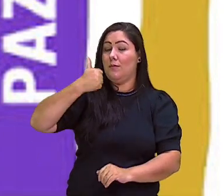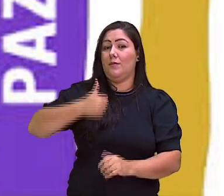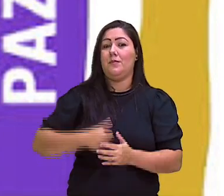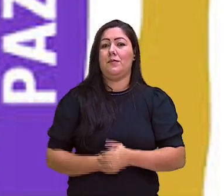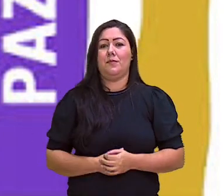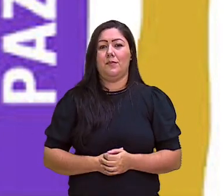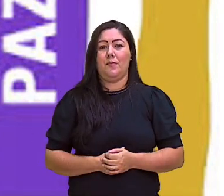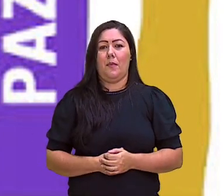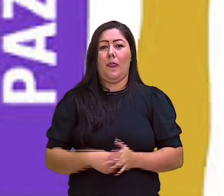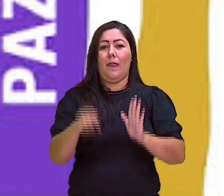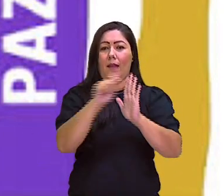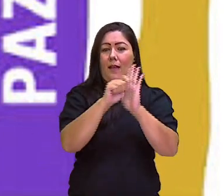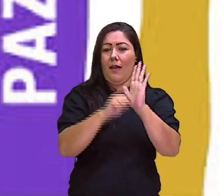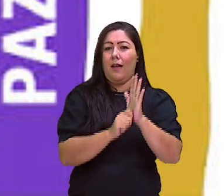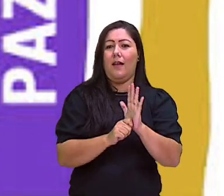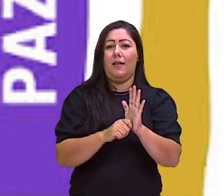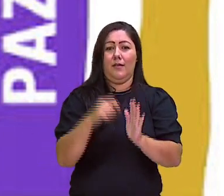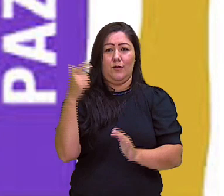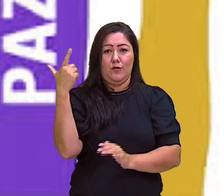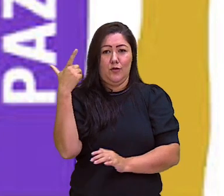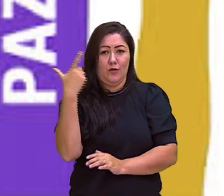artigo 2º,